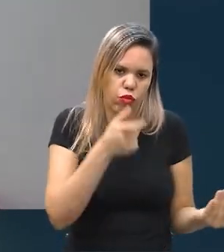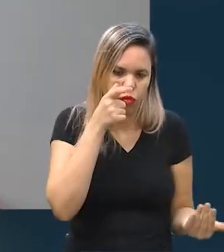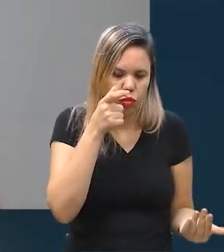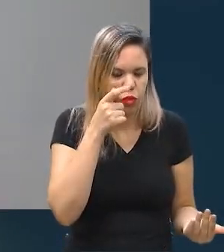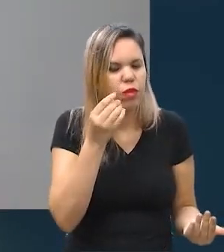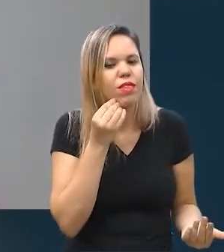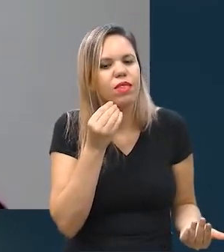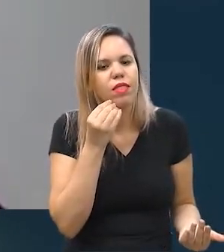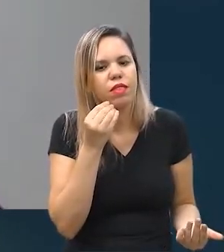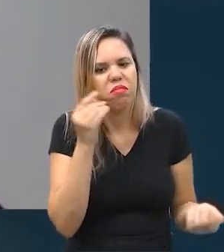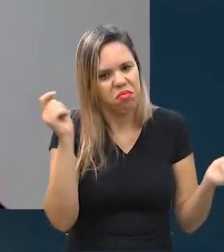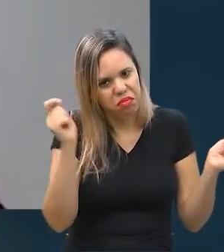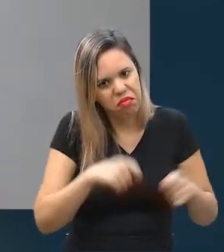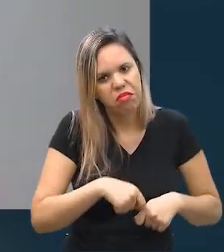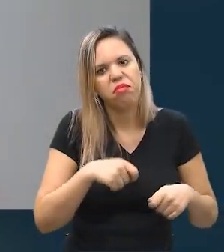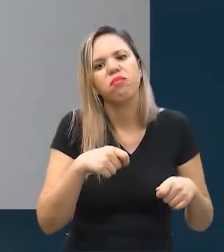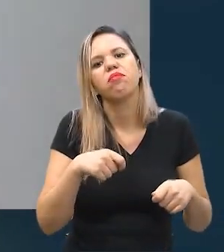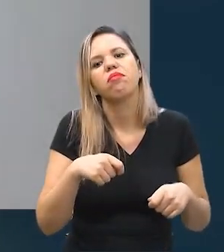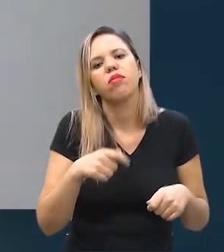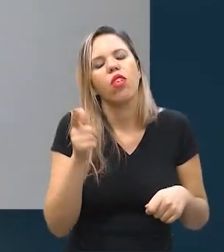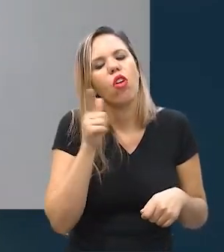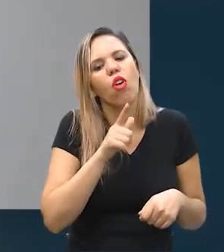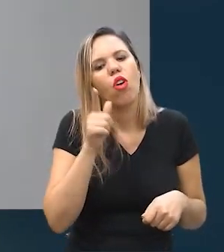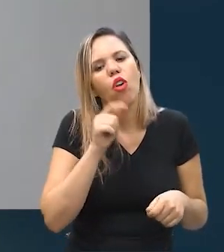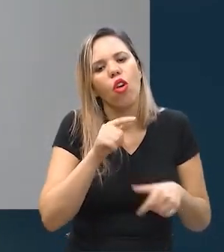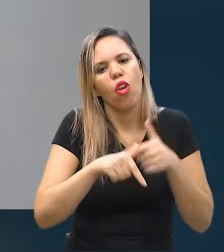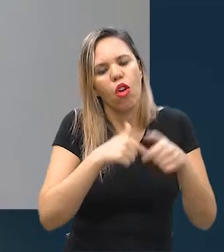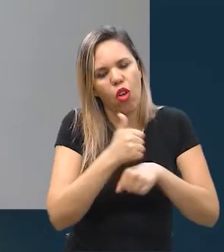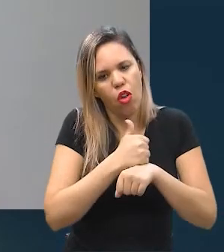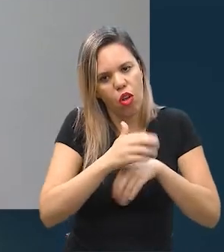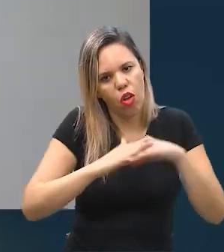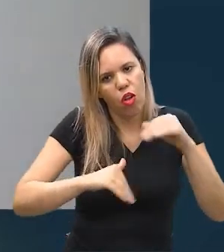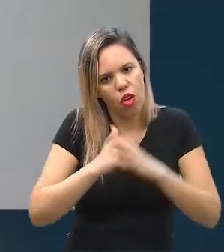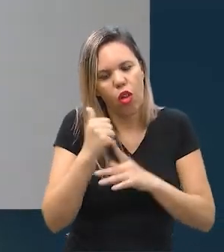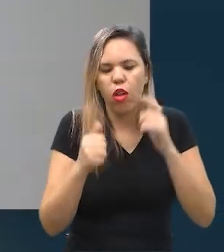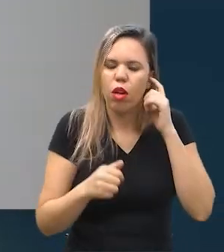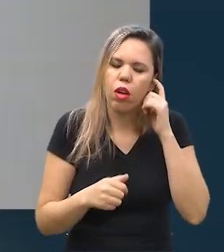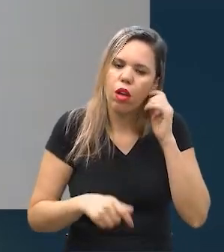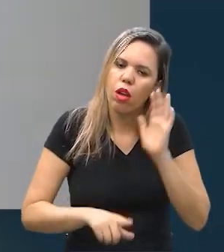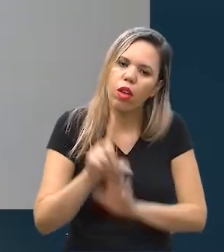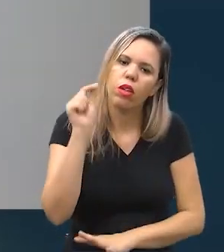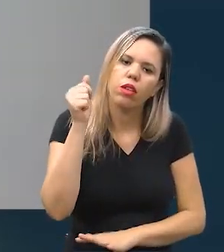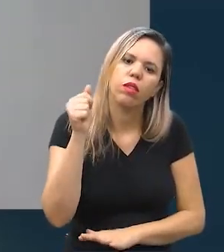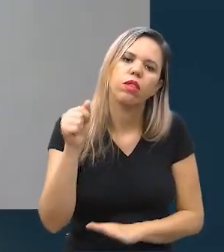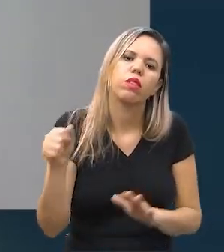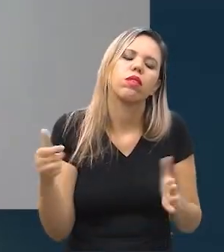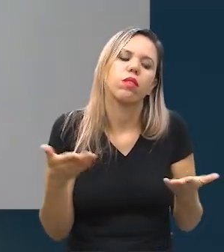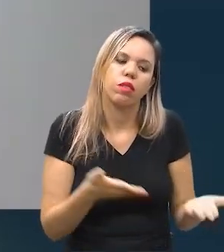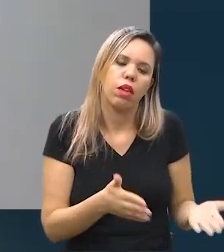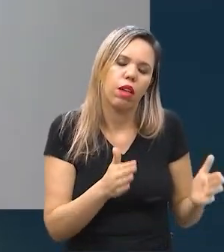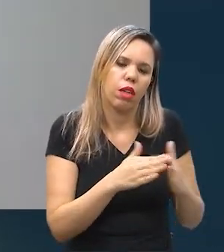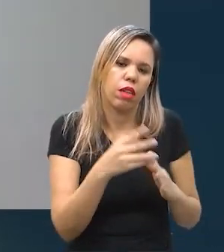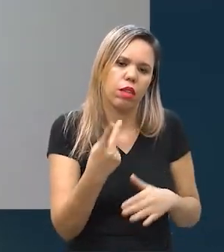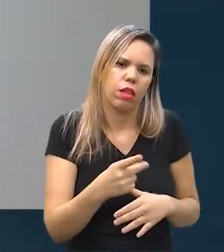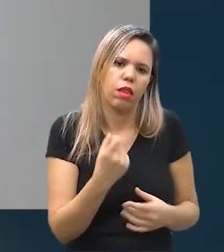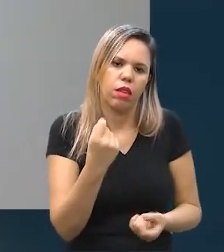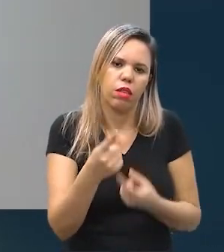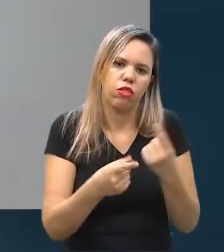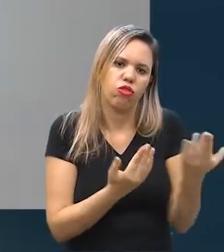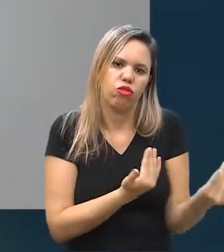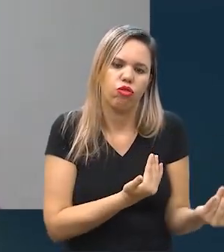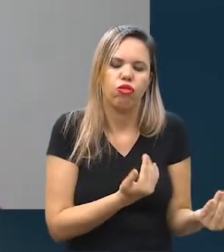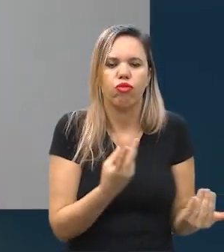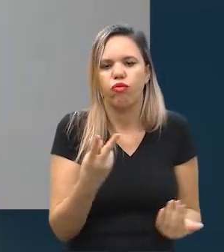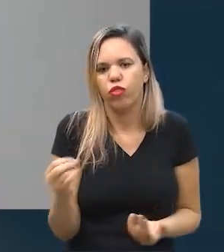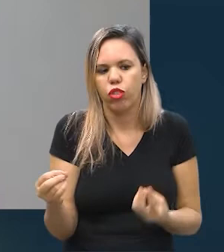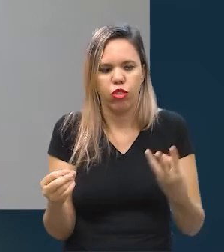um caminho muito possível de conseguirem fazer sua carreira ali, de trazerem rentabilidade para a propriedade. Nós temos casos assim de jovens